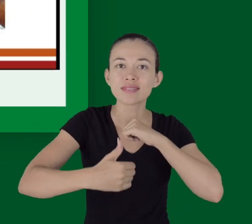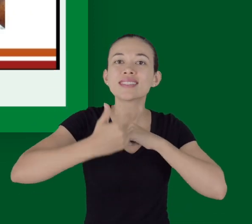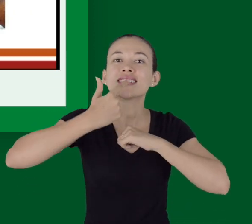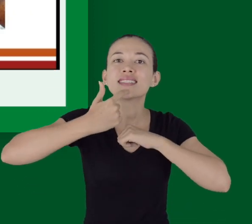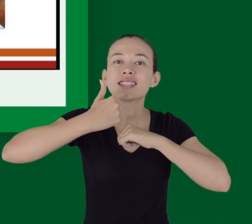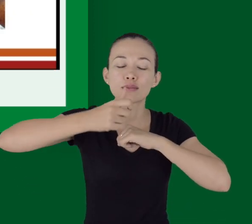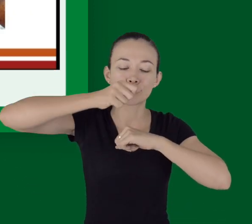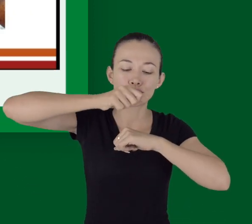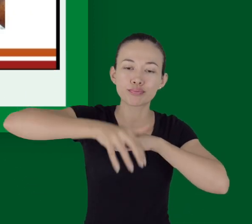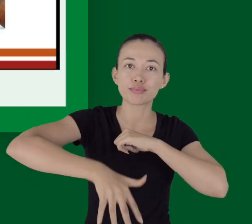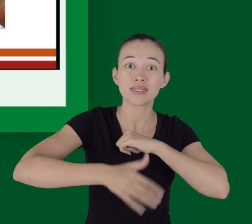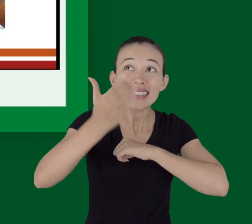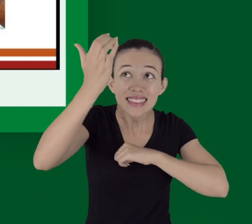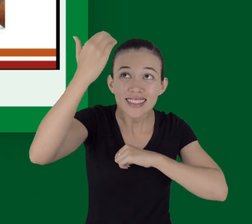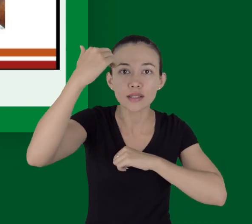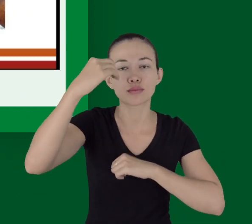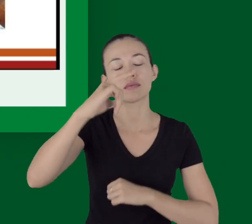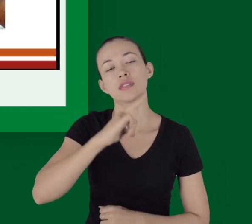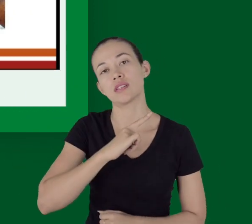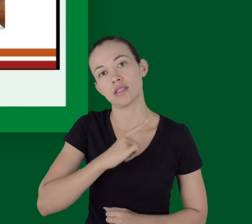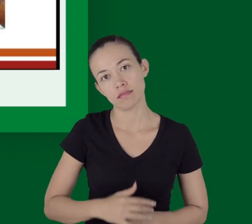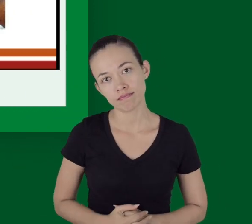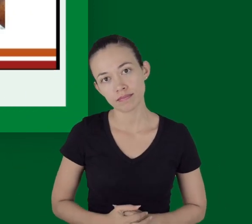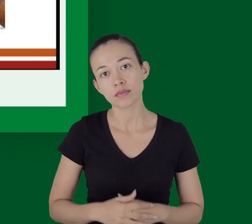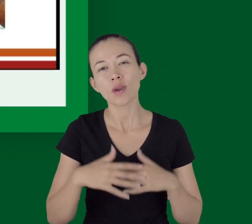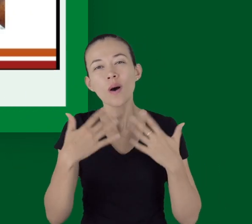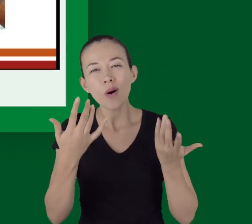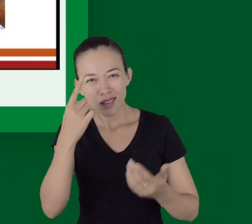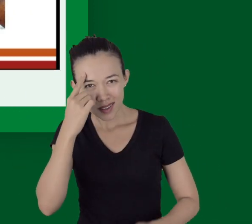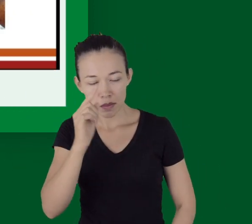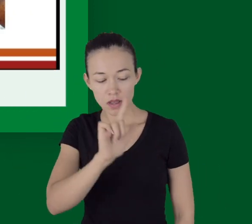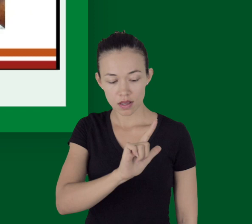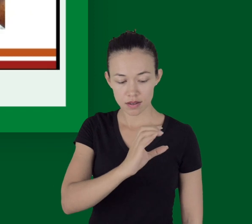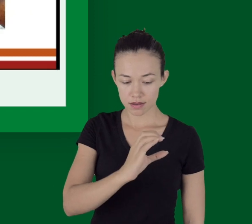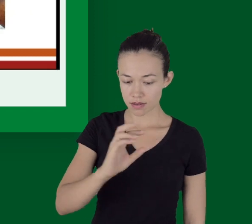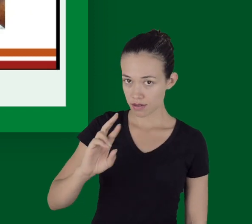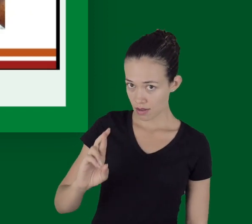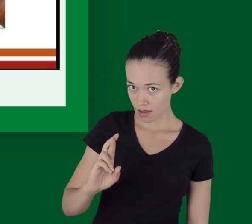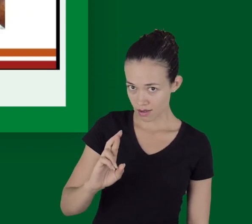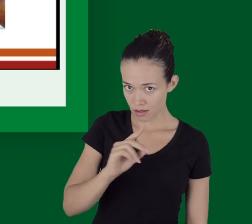de sangramento dentro da calota craniana ou